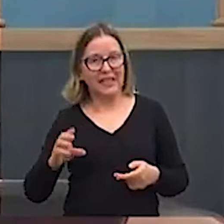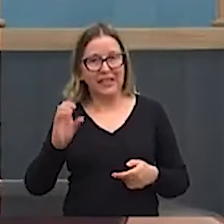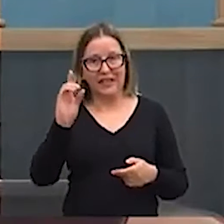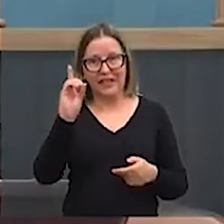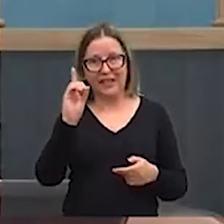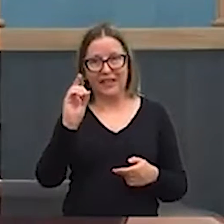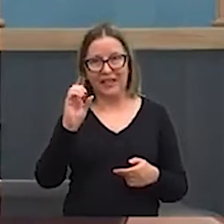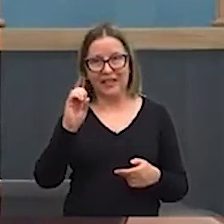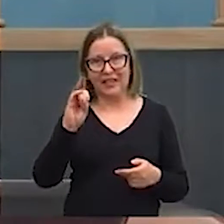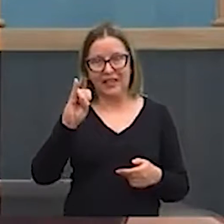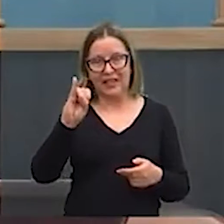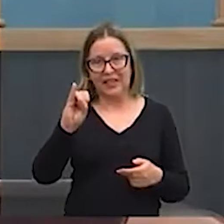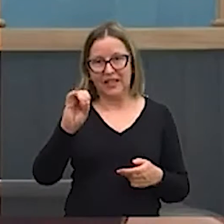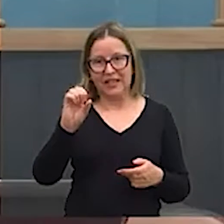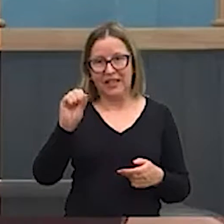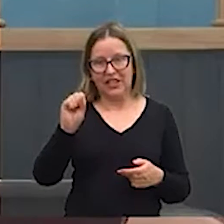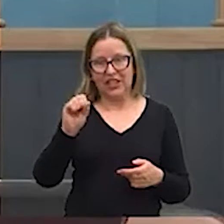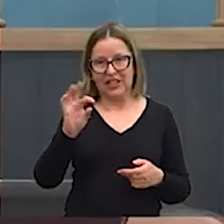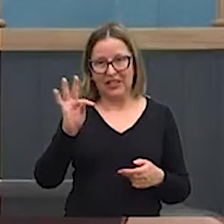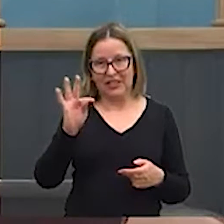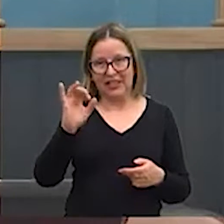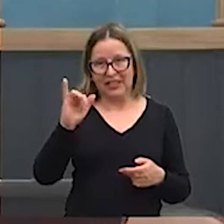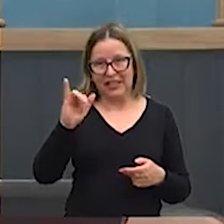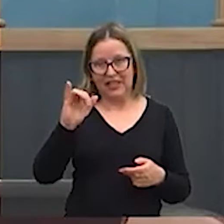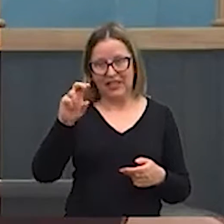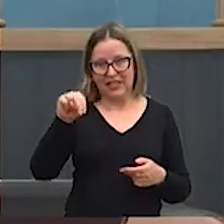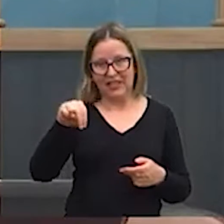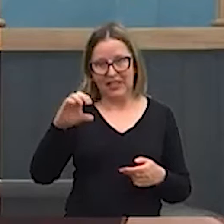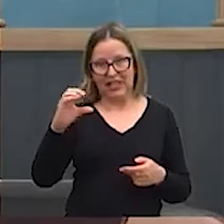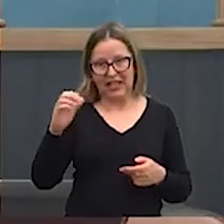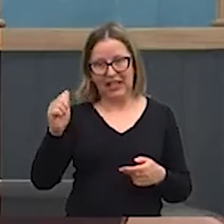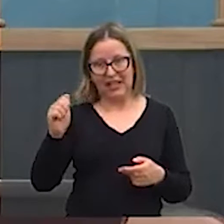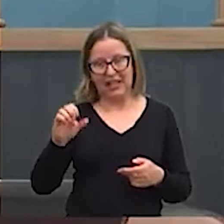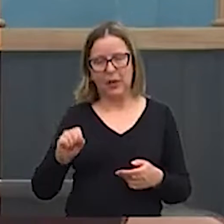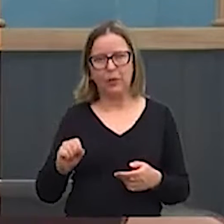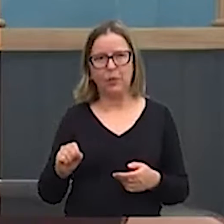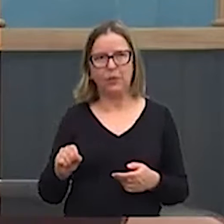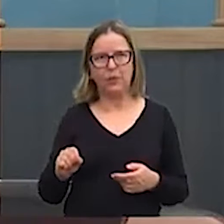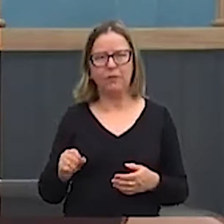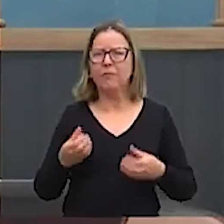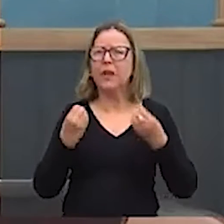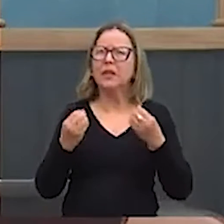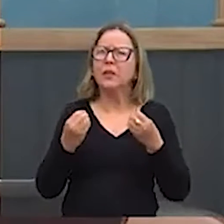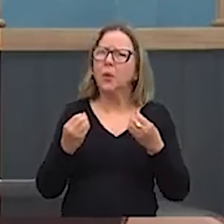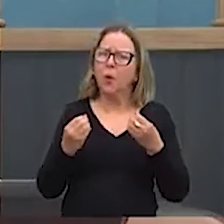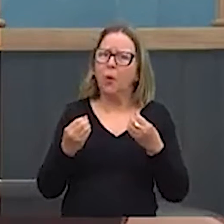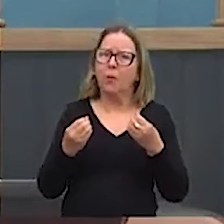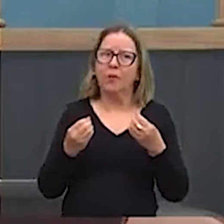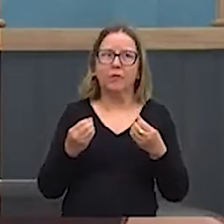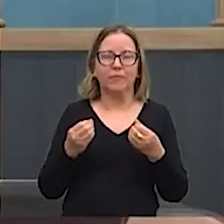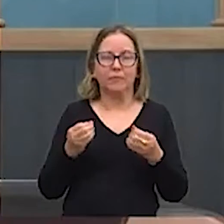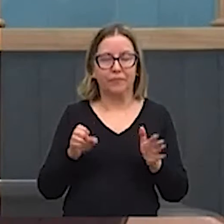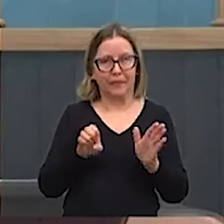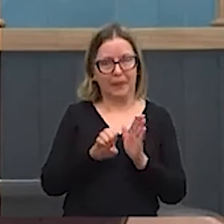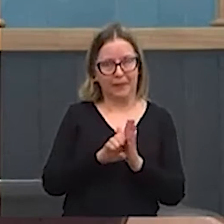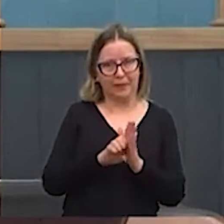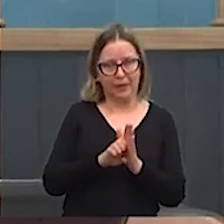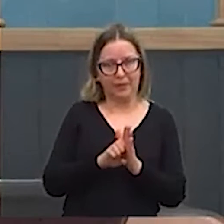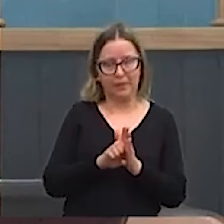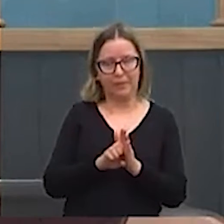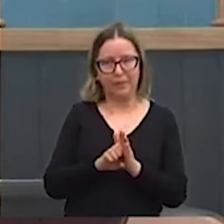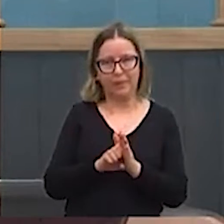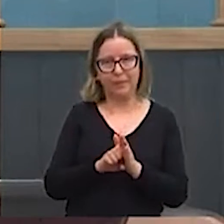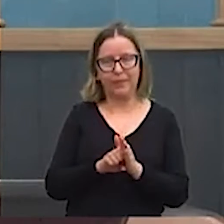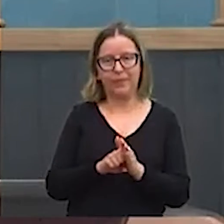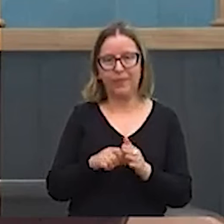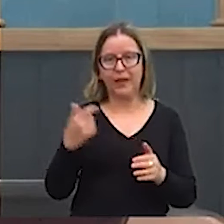Não por todas as pessoas, sem exceção. Como é que você pode afirmar isso? Veja, por exemplo, em 2